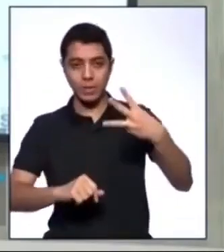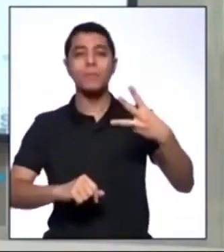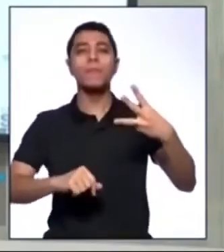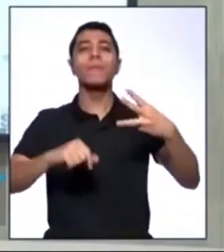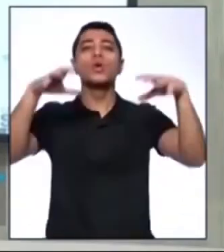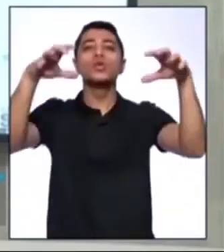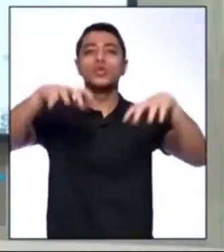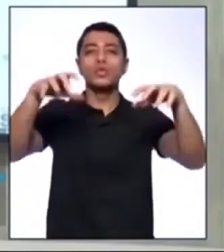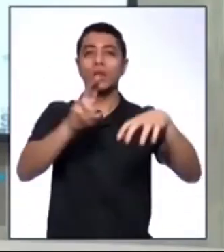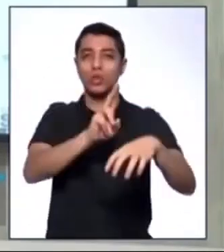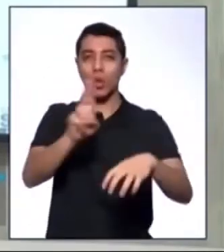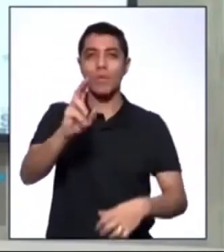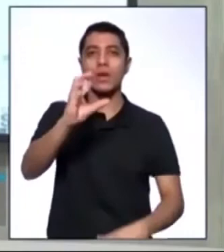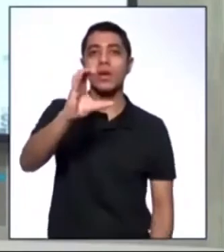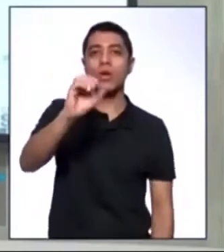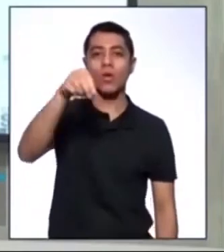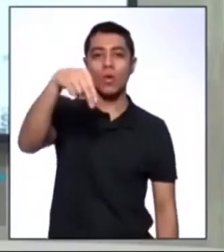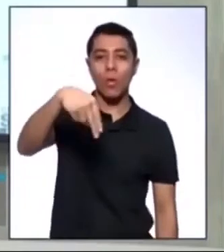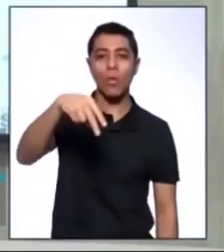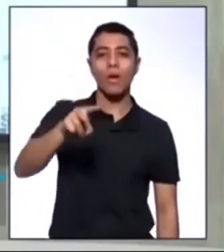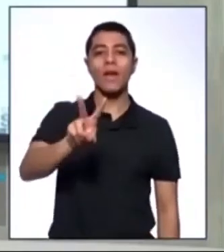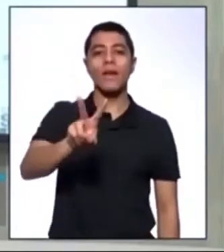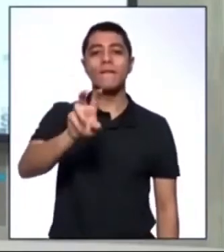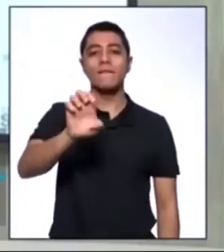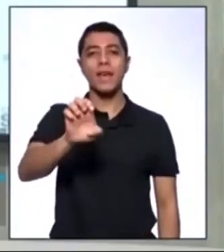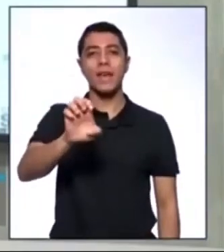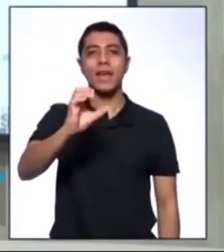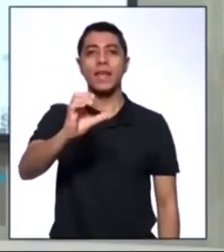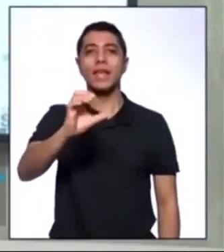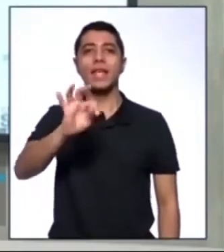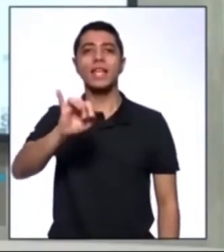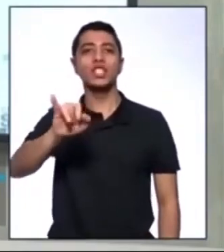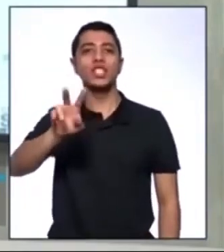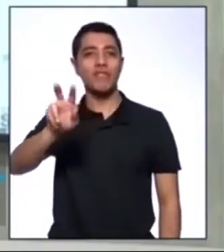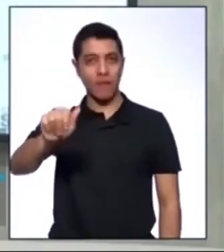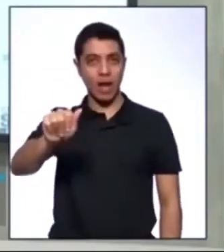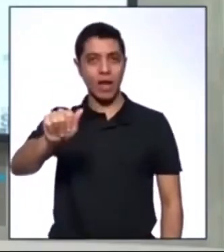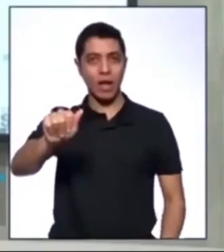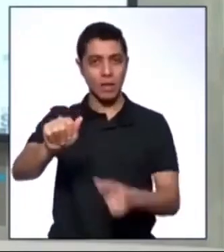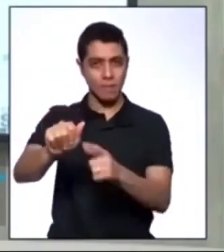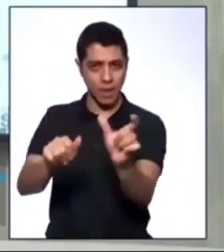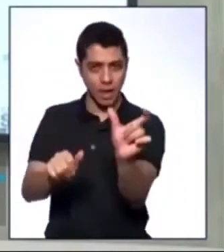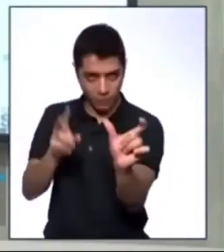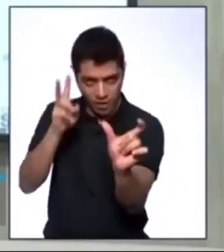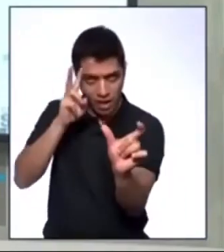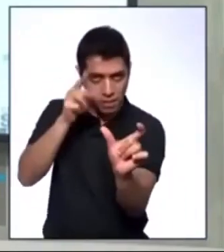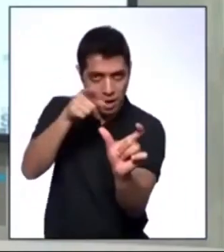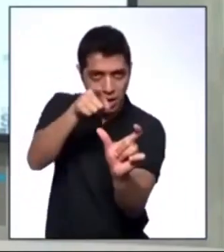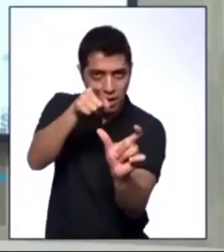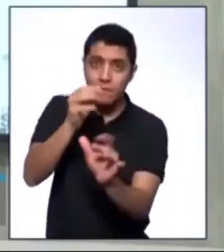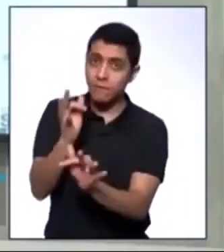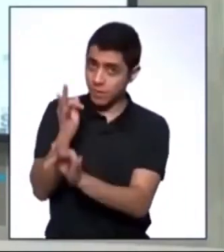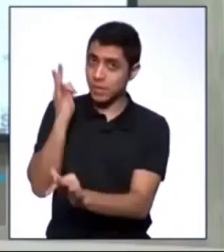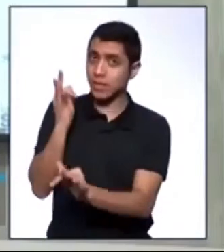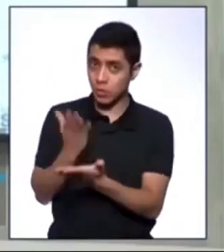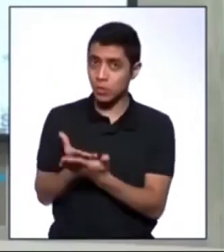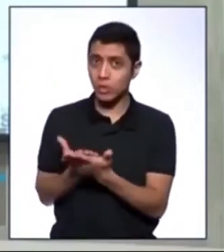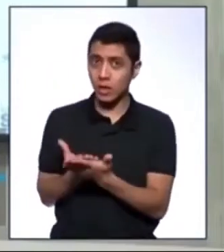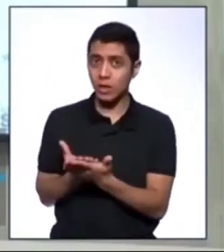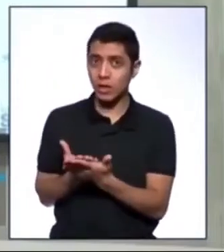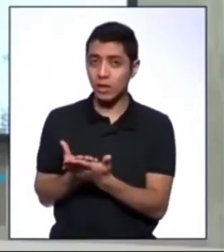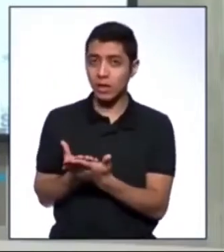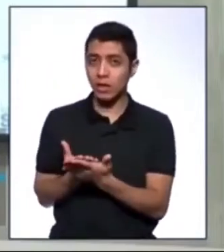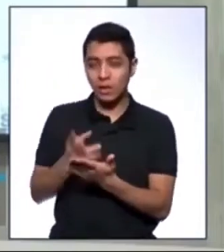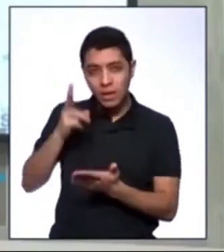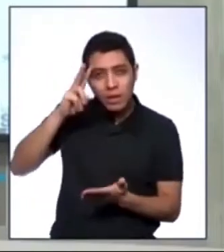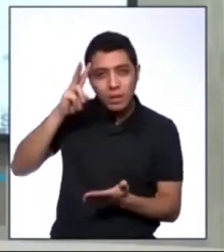convectivos. Se lembra da física? O que é um movimento convectivo? O movimento convectivo, galera, é a ideia, né, de convergência